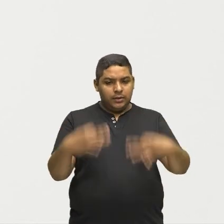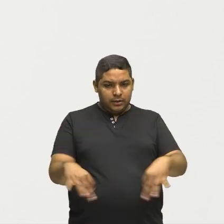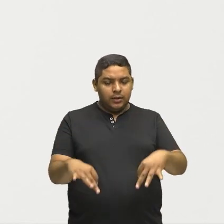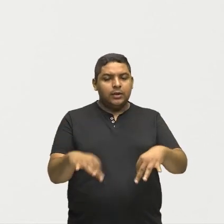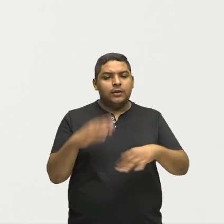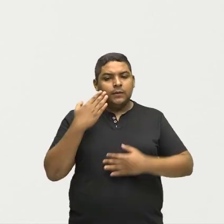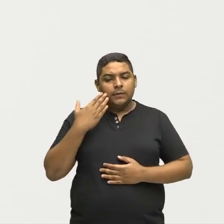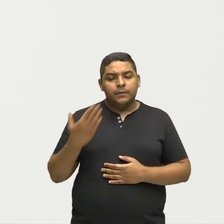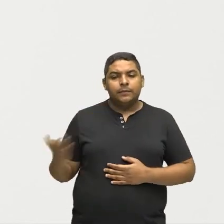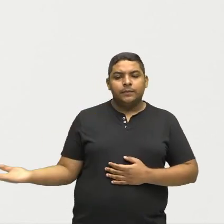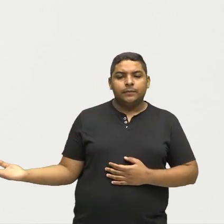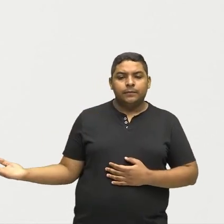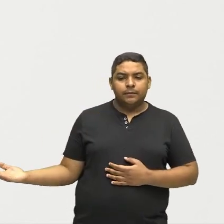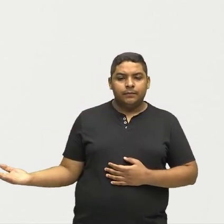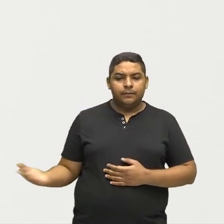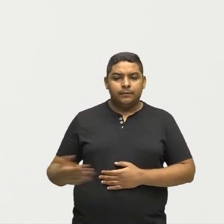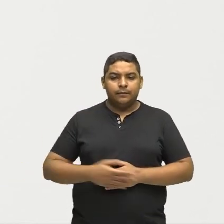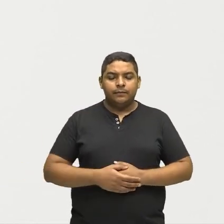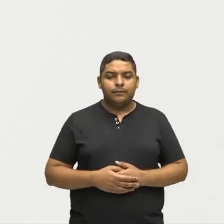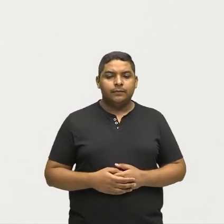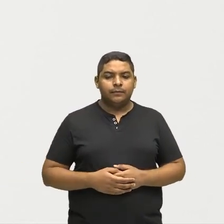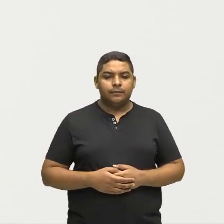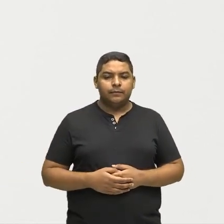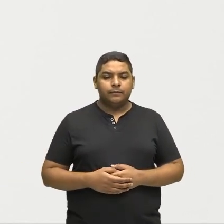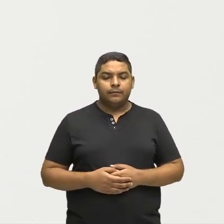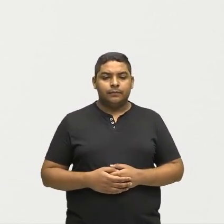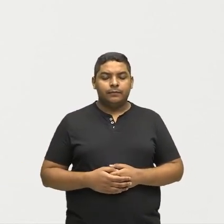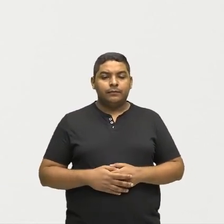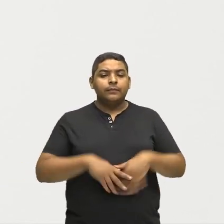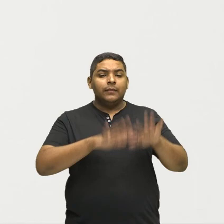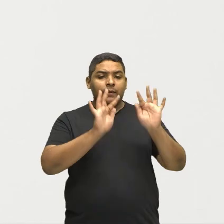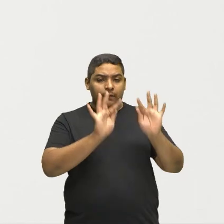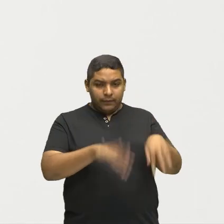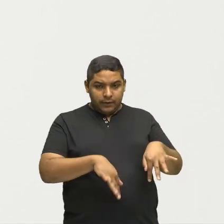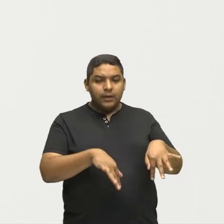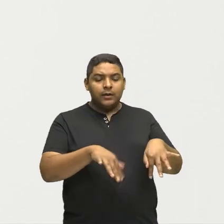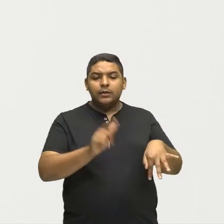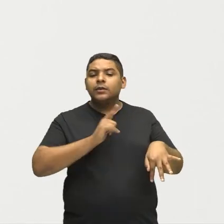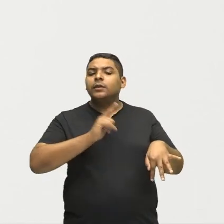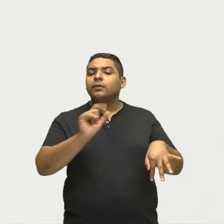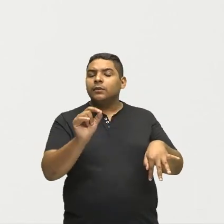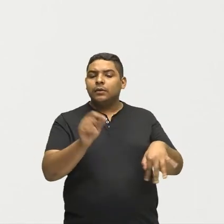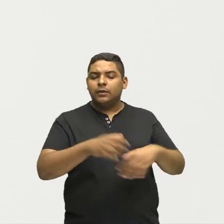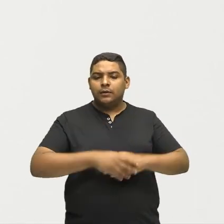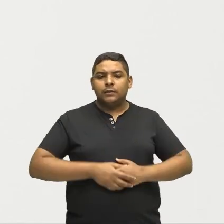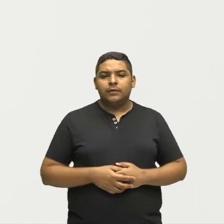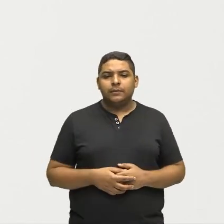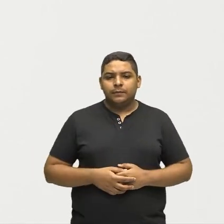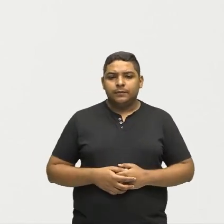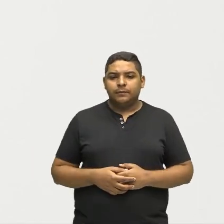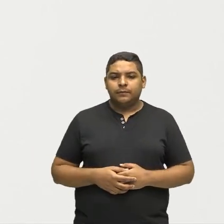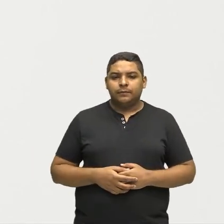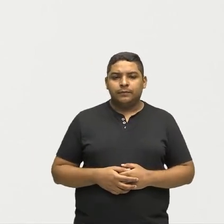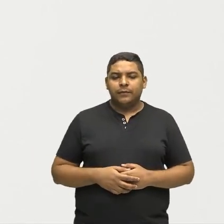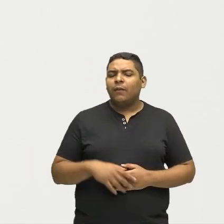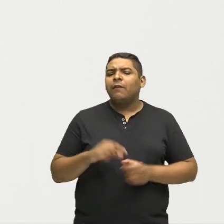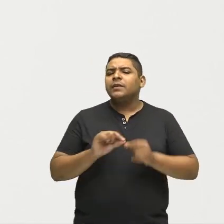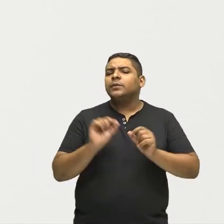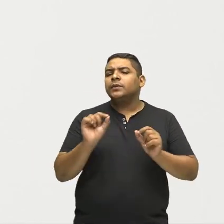I am studying. E finalizando, nós temos I am, o que ele está fazendo,